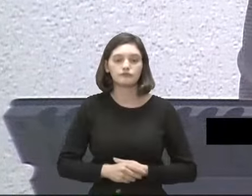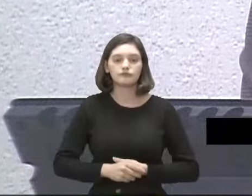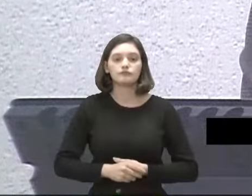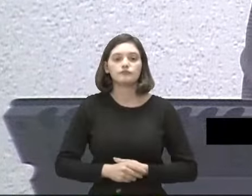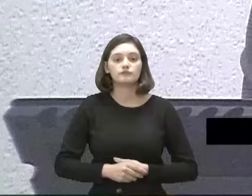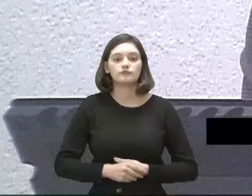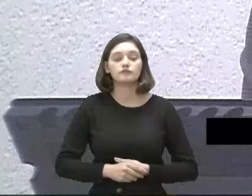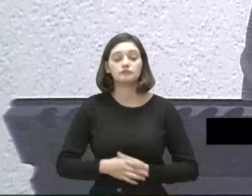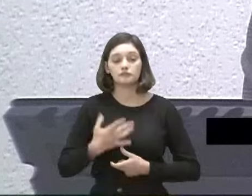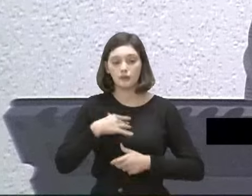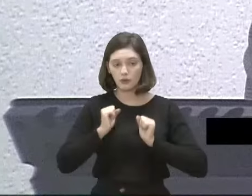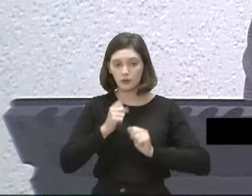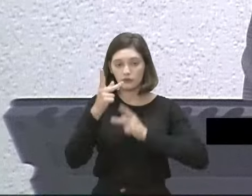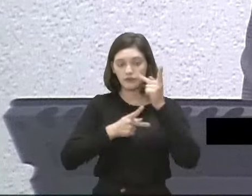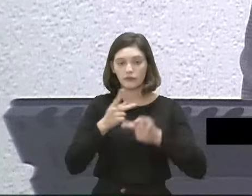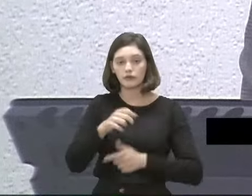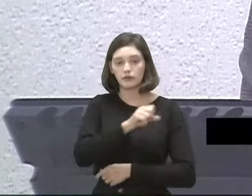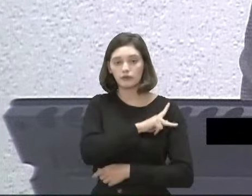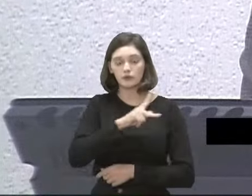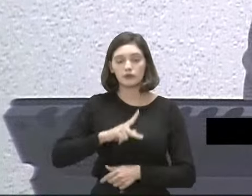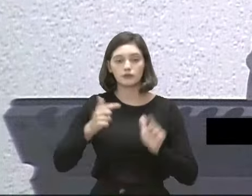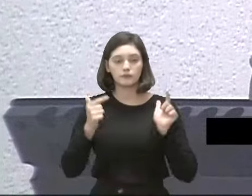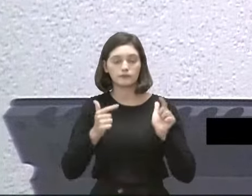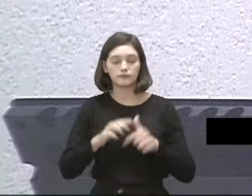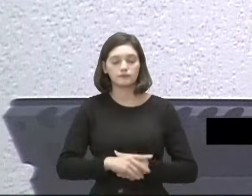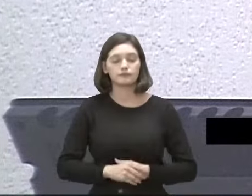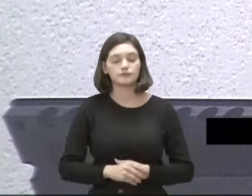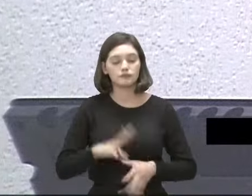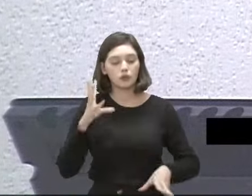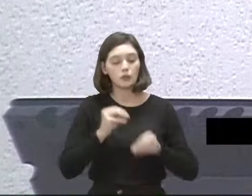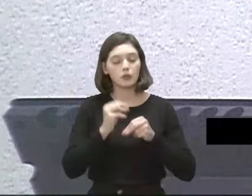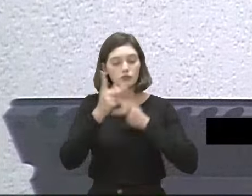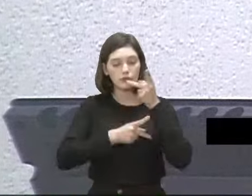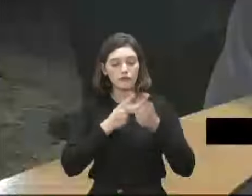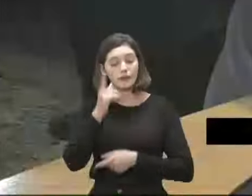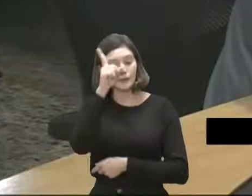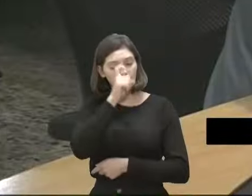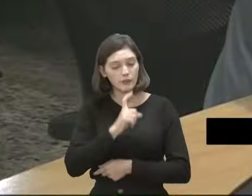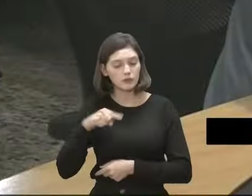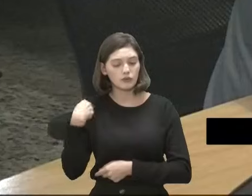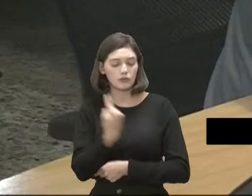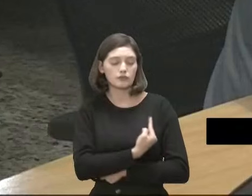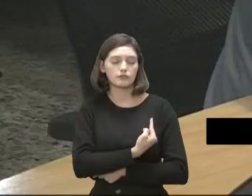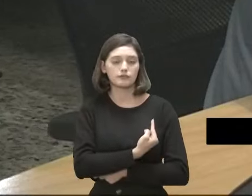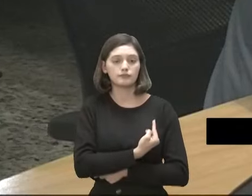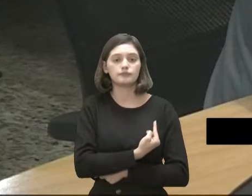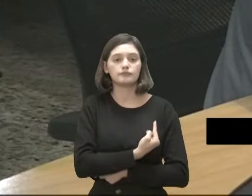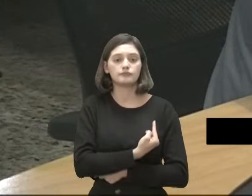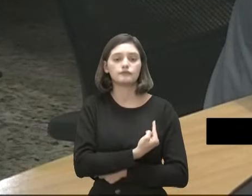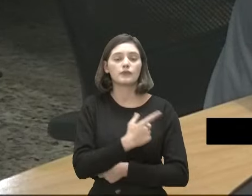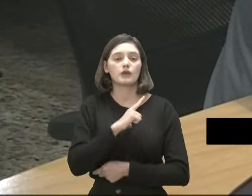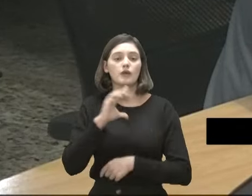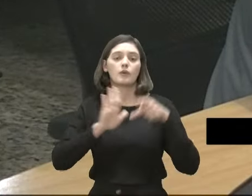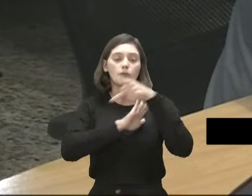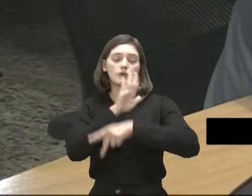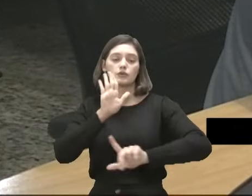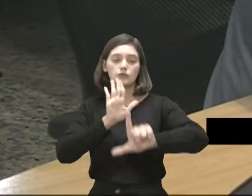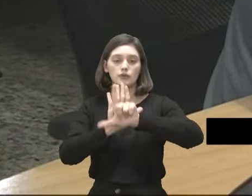agora... Se me permite só, complementando o que você estava falando, essa era uma grande preocupação nossa quando estava tramitando nessa casa o